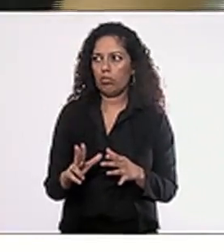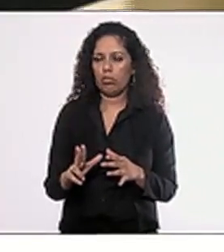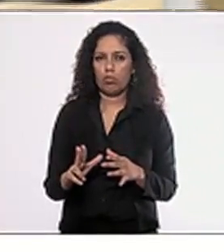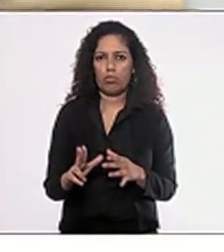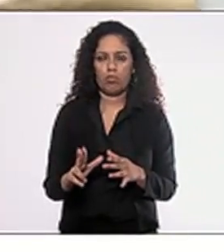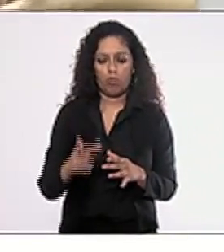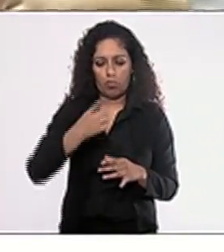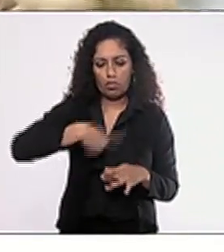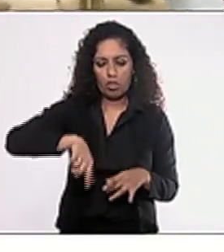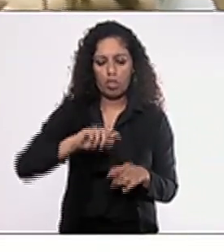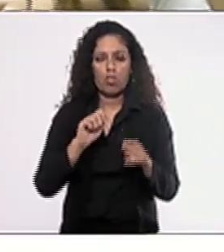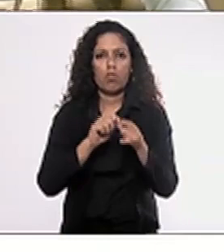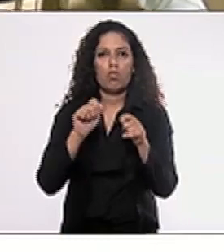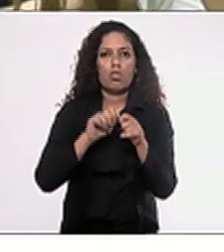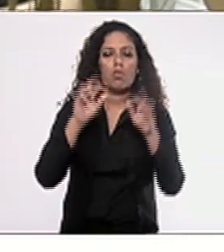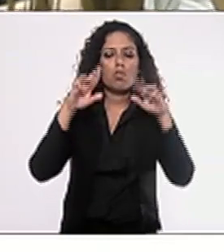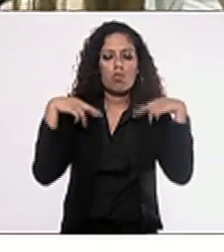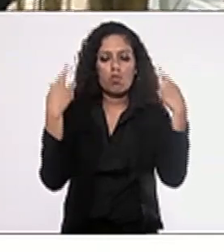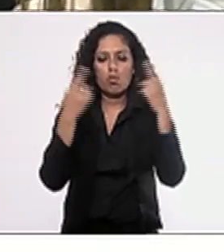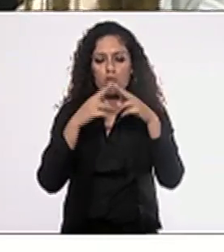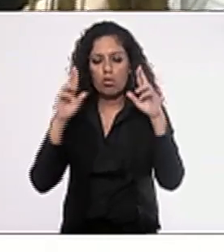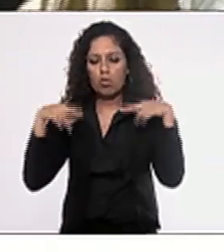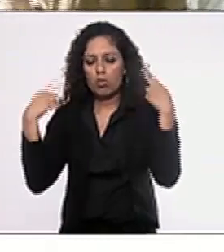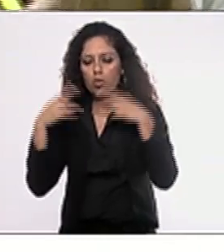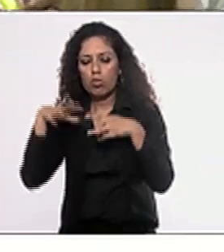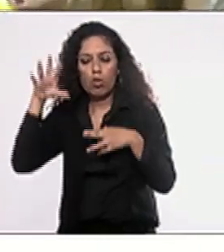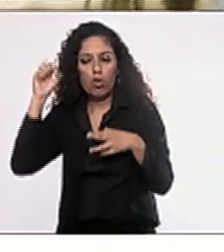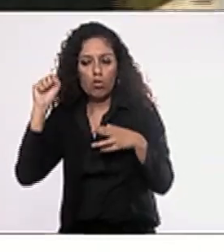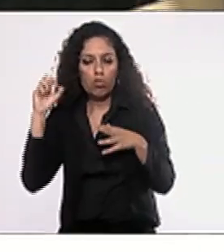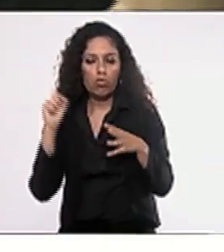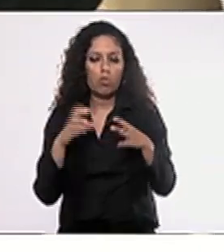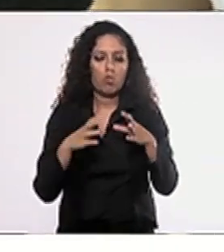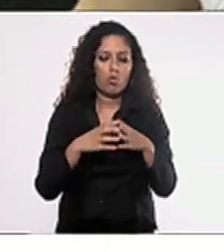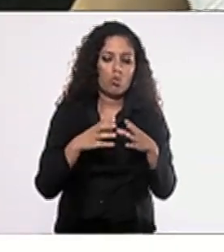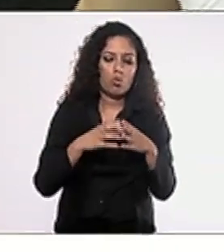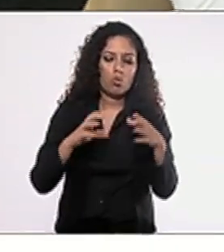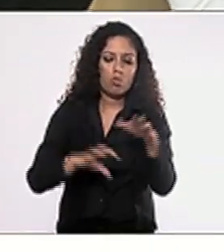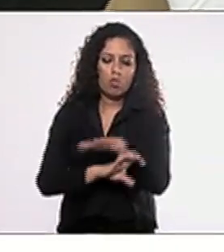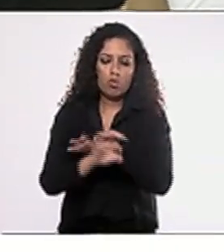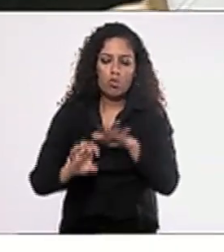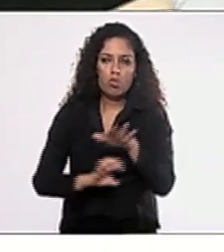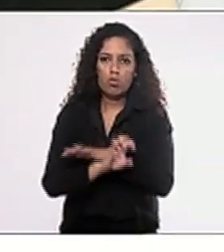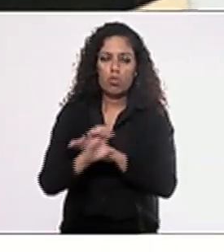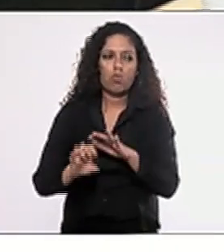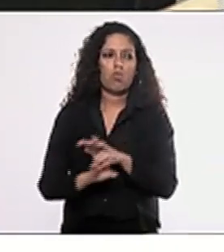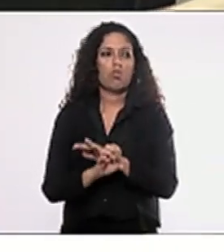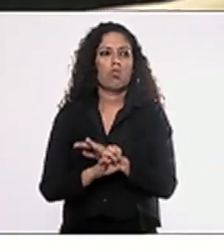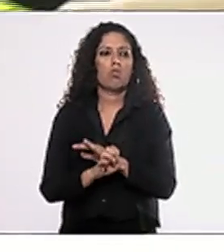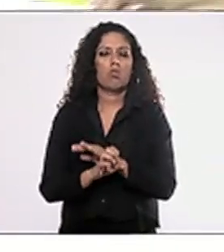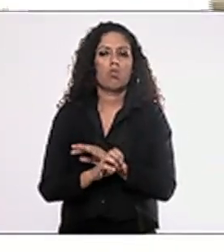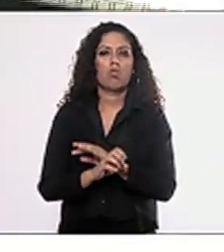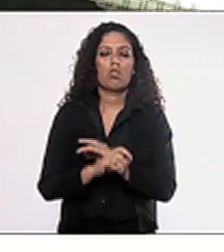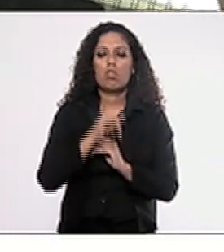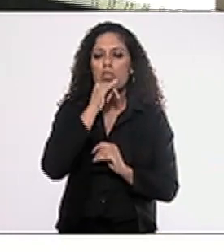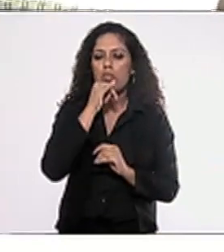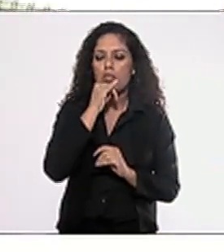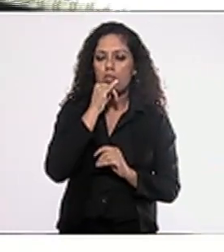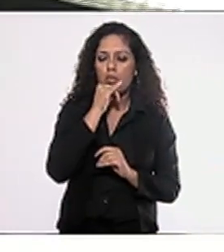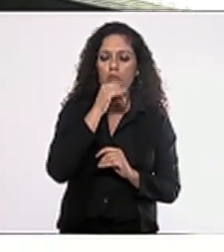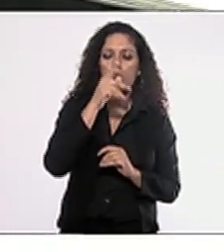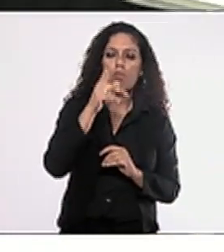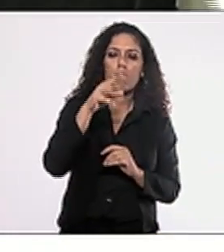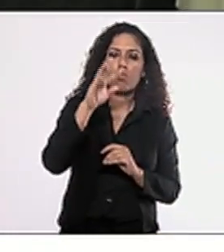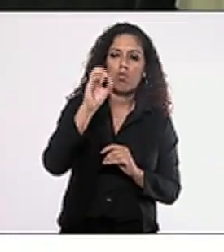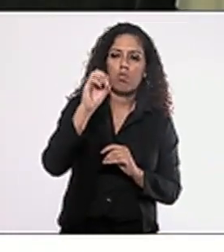Lá eles fizeram as oitivas das concessionárias a priori dos órgãos de defesa do consumidor. A